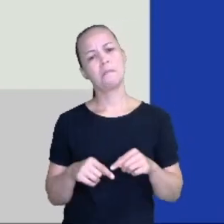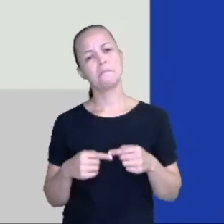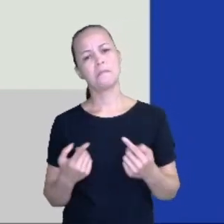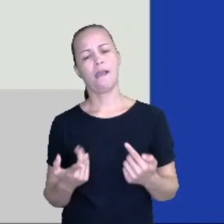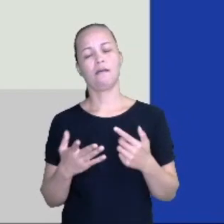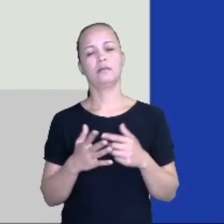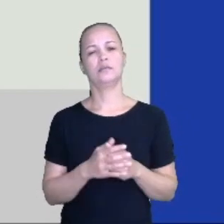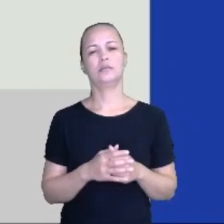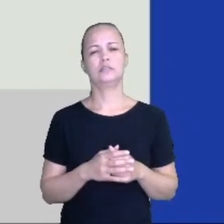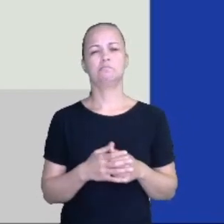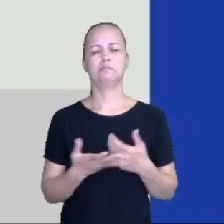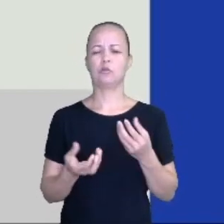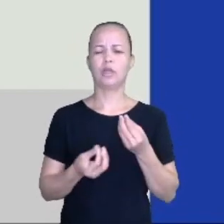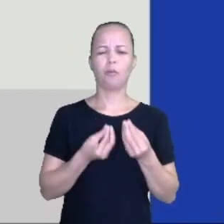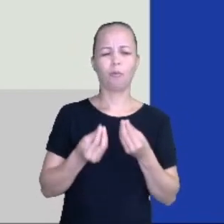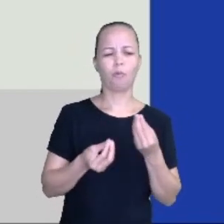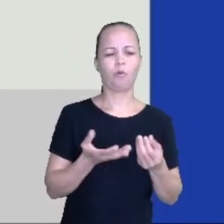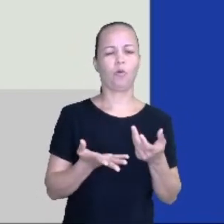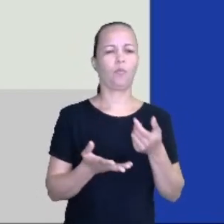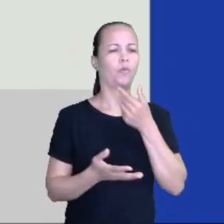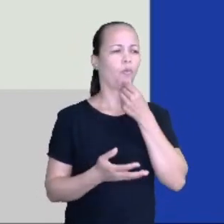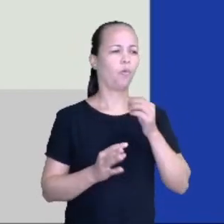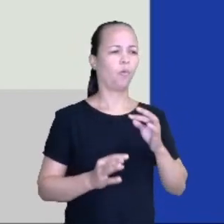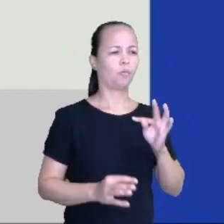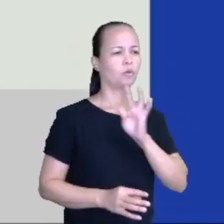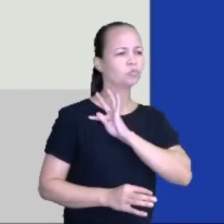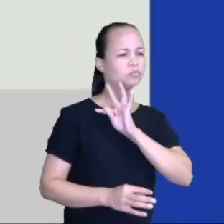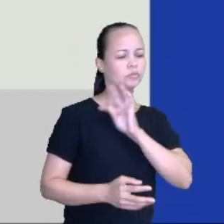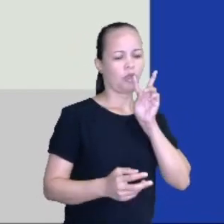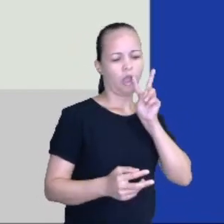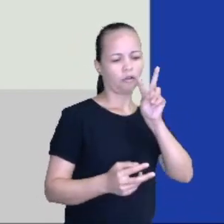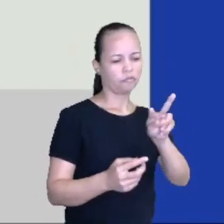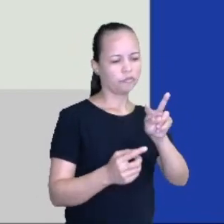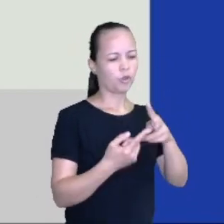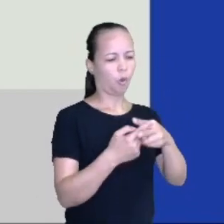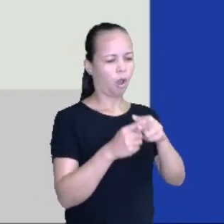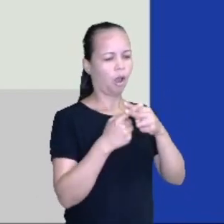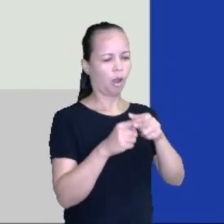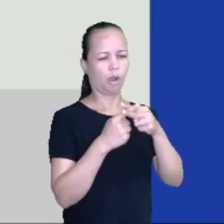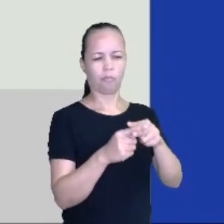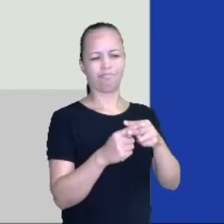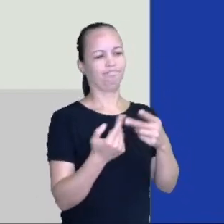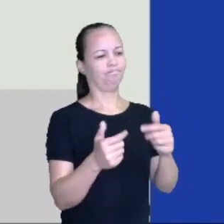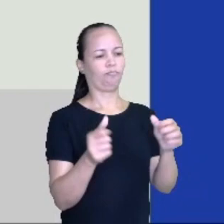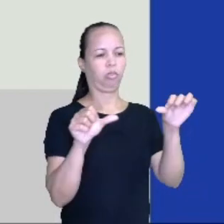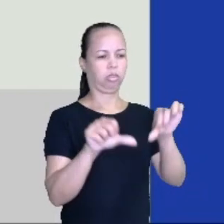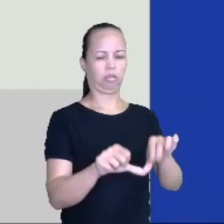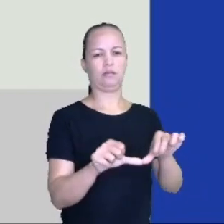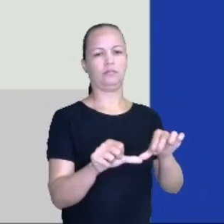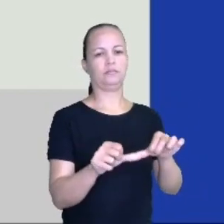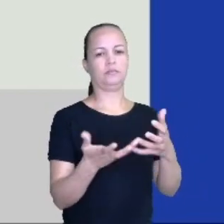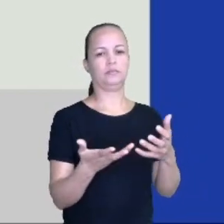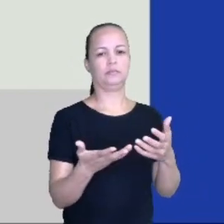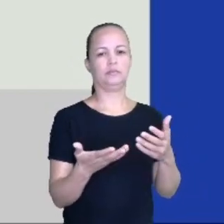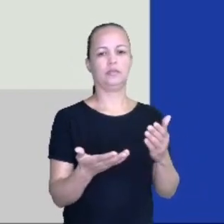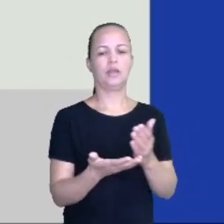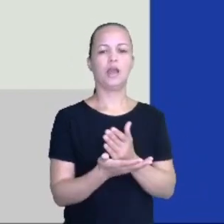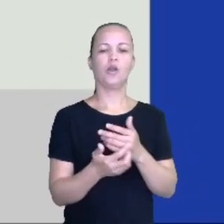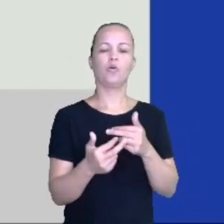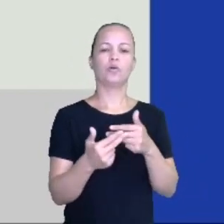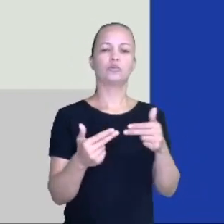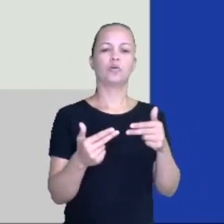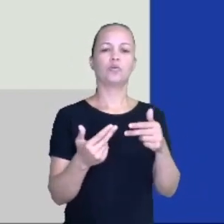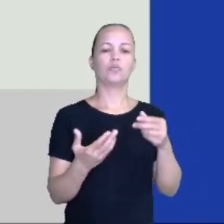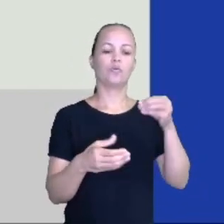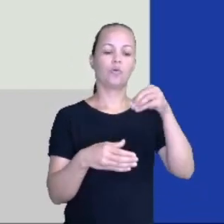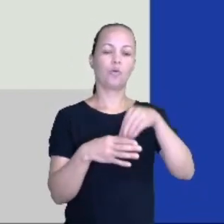tem mais jeito, o técnico já olhou e disse, não tem mais jeito, onde eu vou colocar? Existem algumas coletas